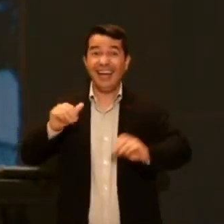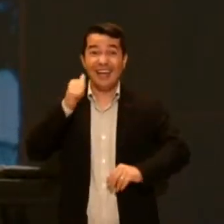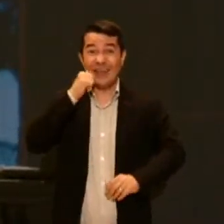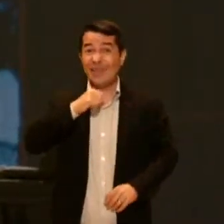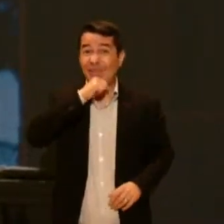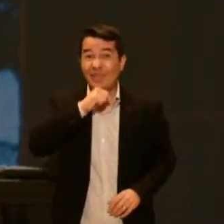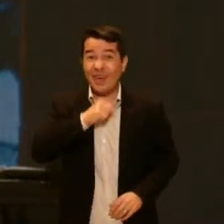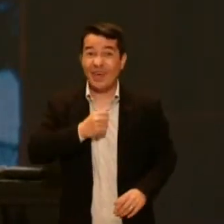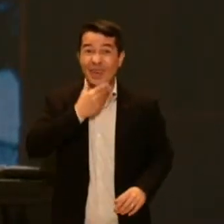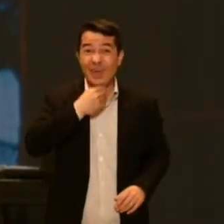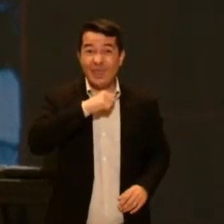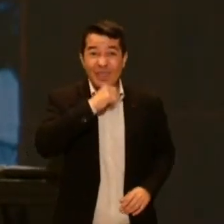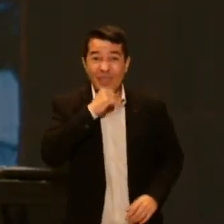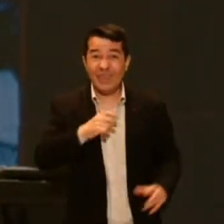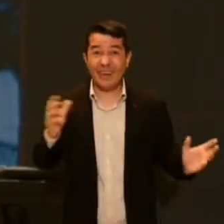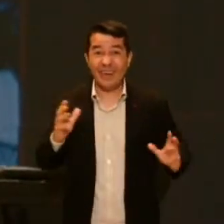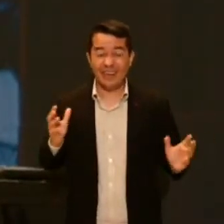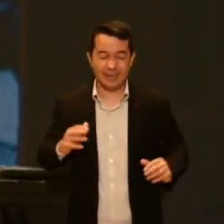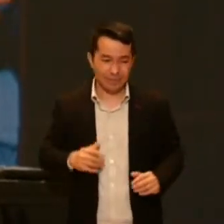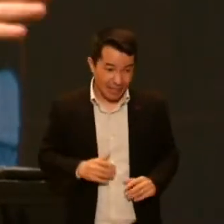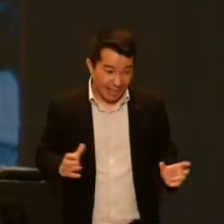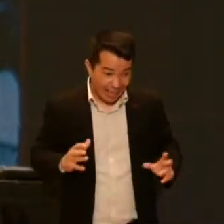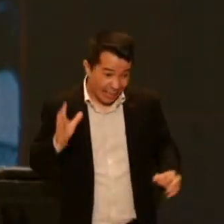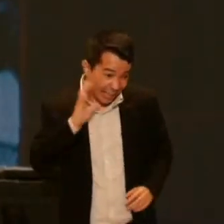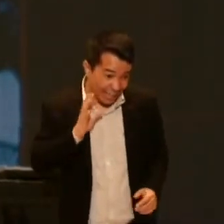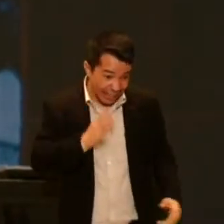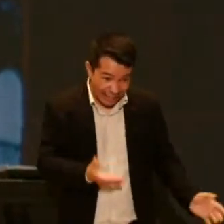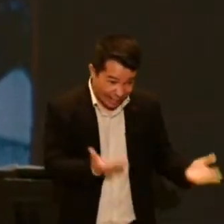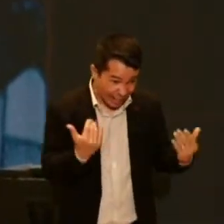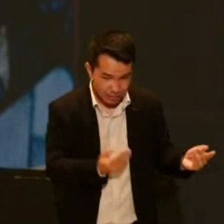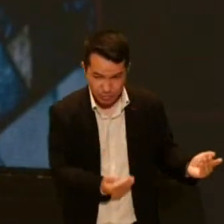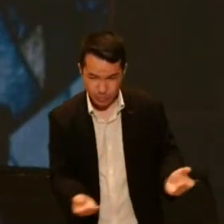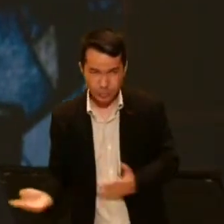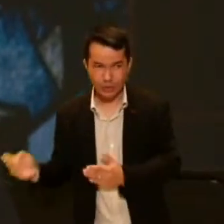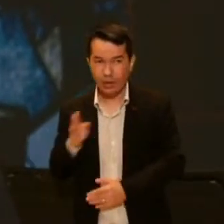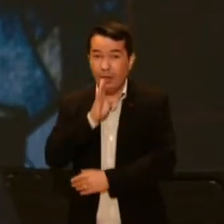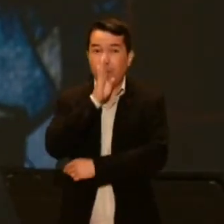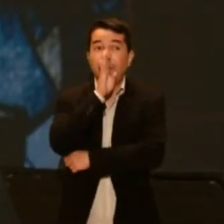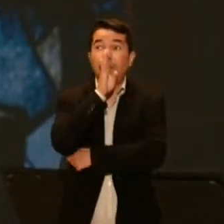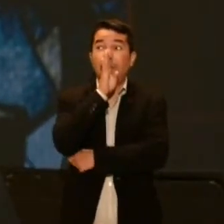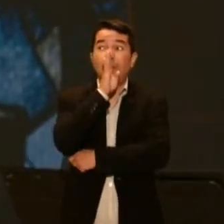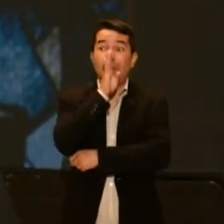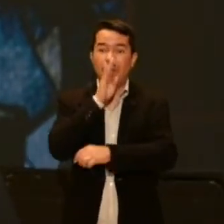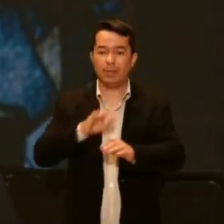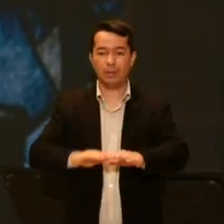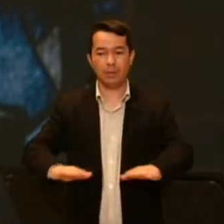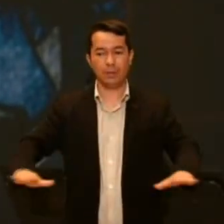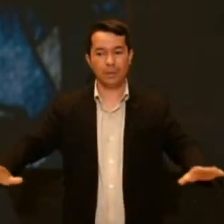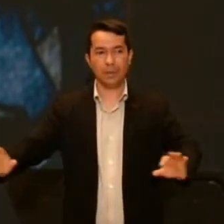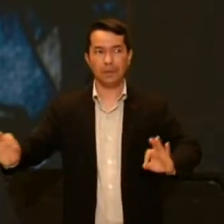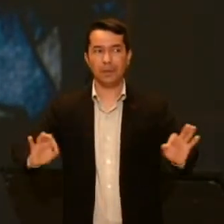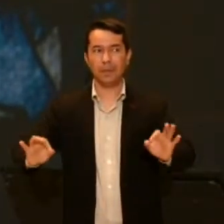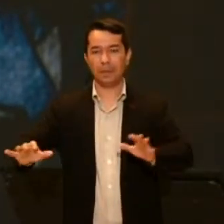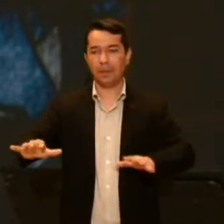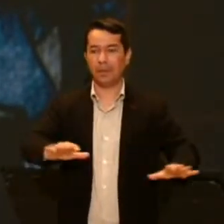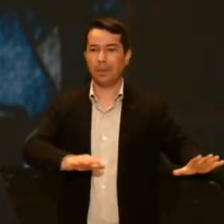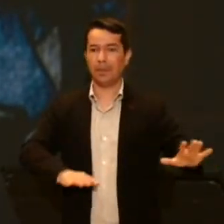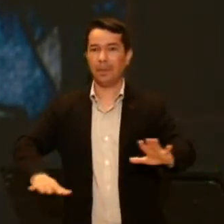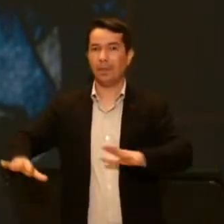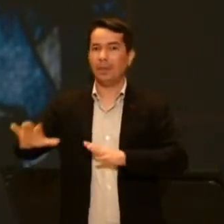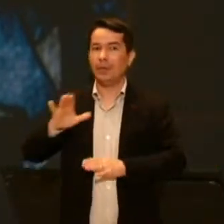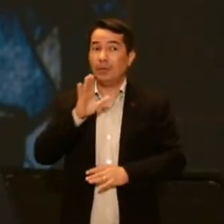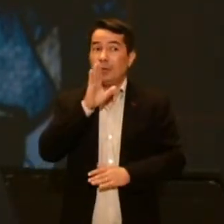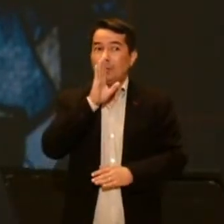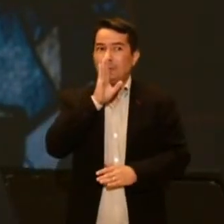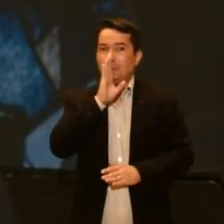né, aquela coisa toda, eles, que legal, entra, ninguém falou nada, né? Puseram a comida na mesa, almoçaram, e ninguém tinha coragem